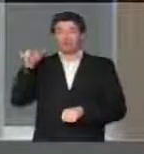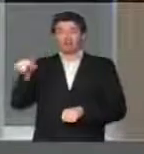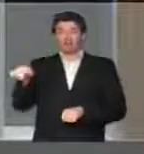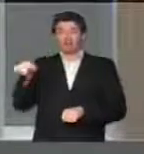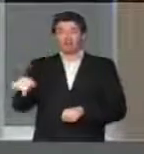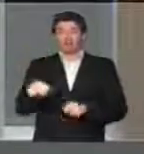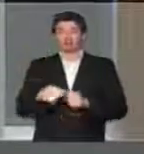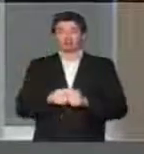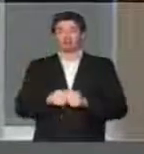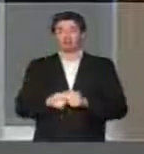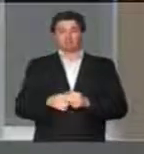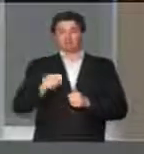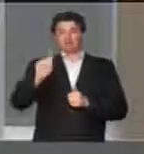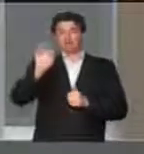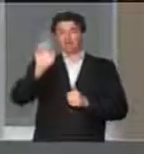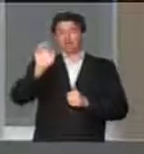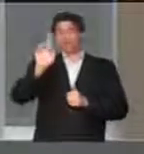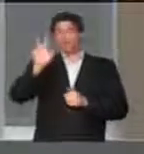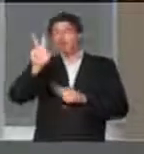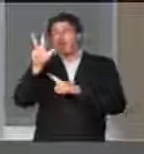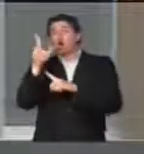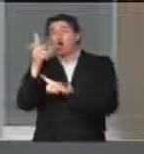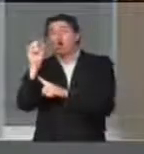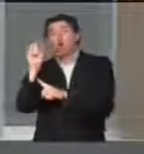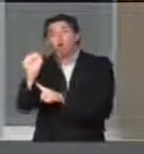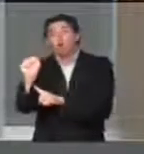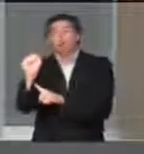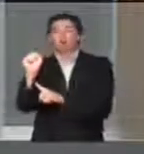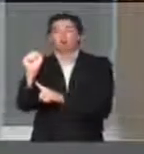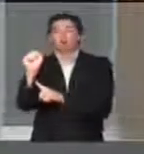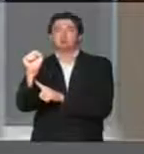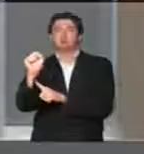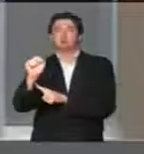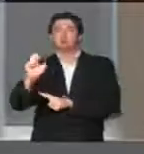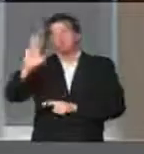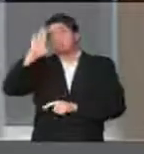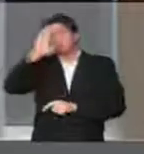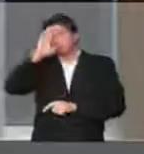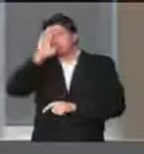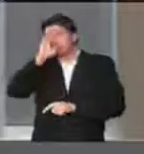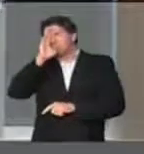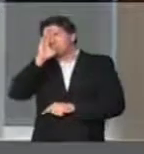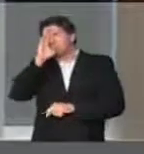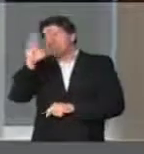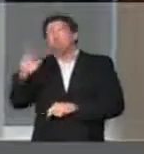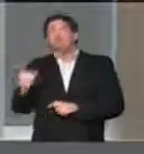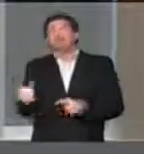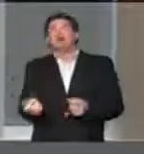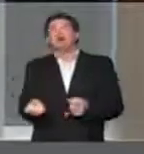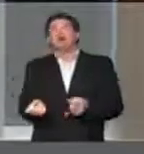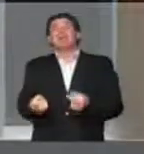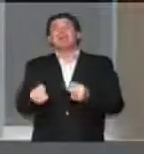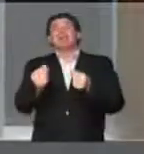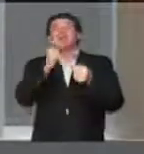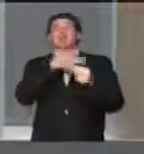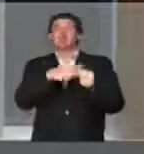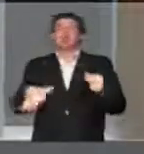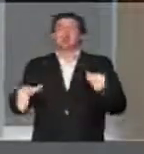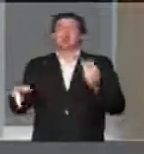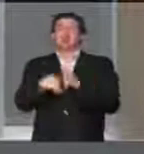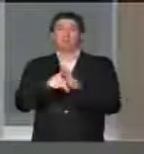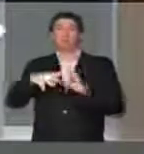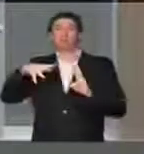no complexo de Abrolhos, uma das maiores riquezas marinhas